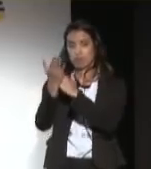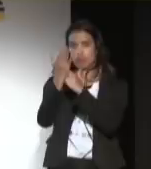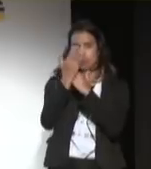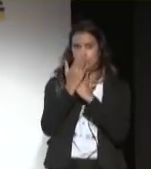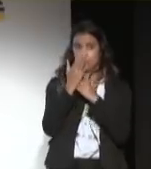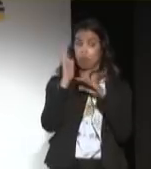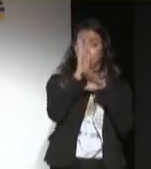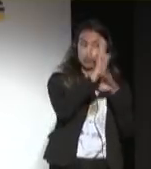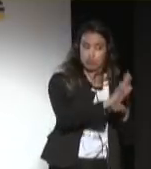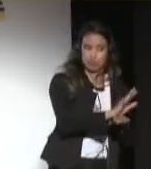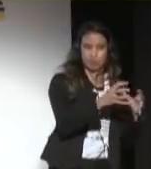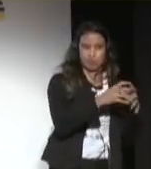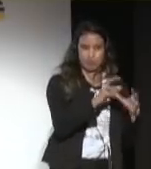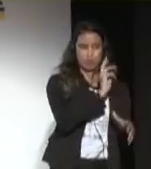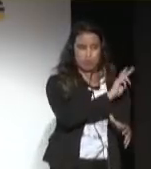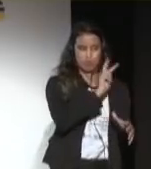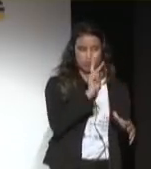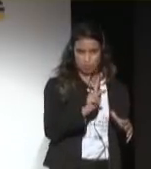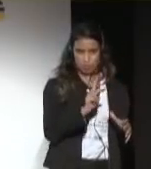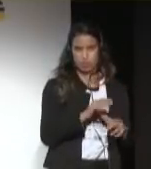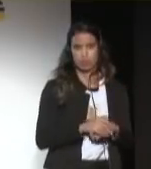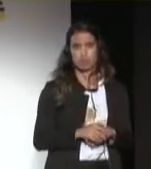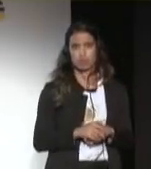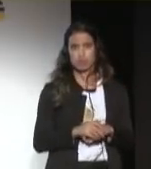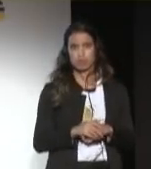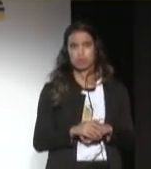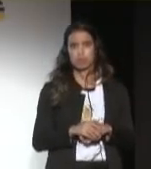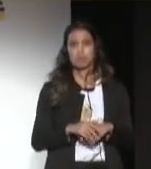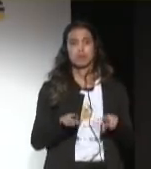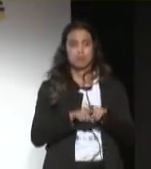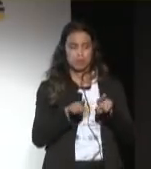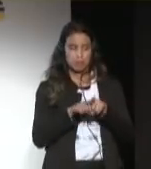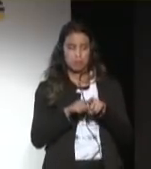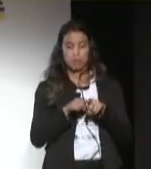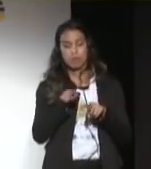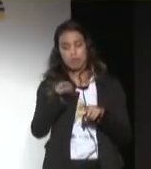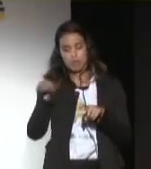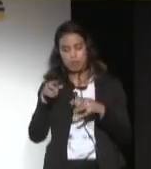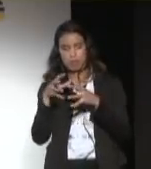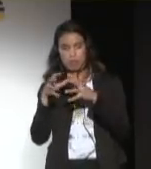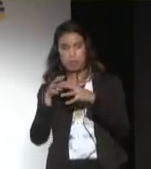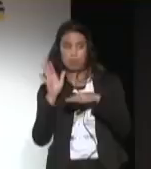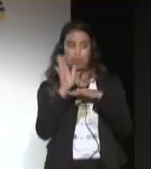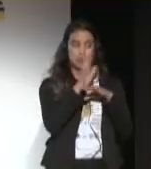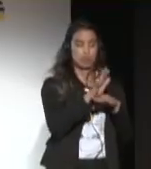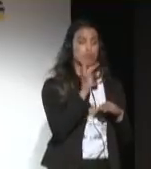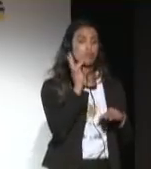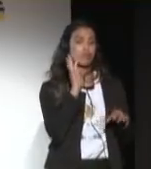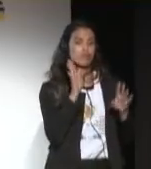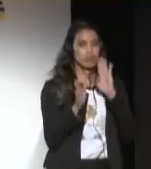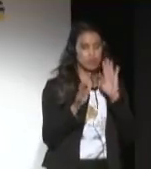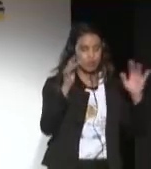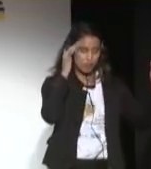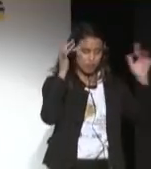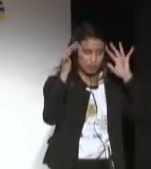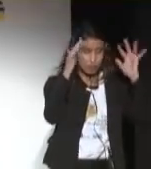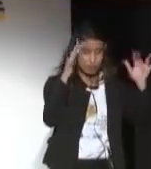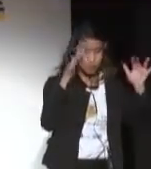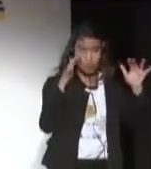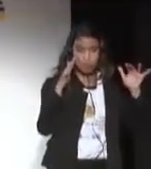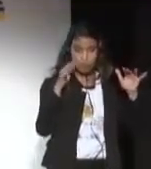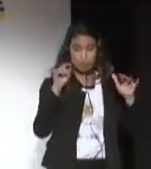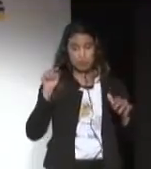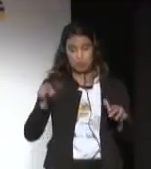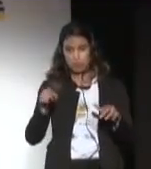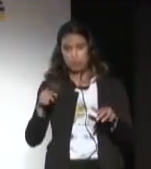as iniciativas dos professores. Existe oportunidade para feedback e reflexão, como eu falei antes, e isso é mantido ao longo do